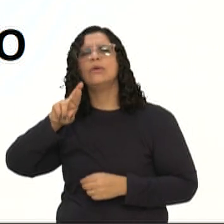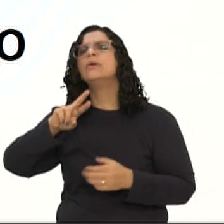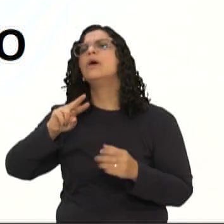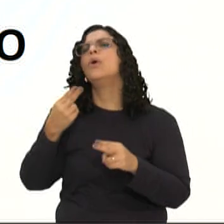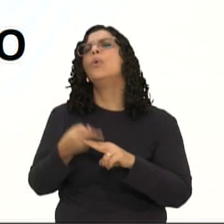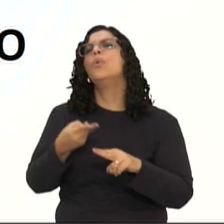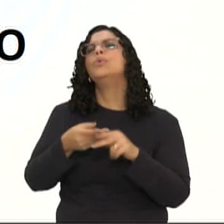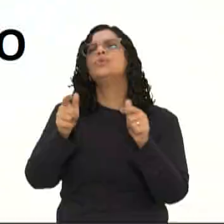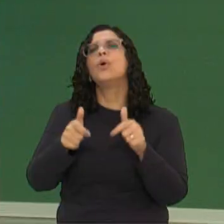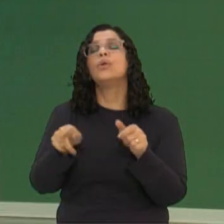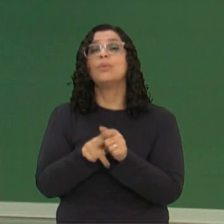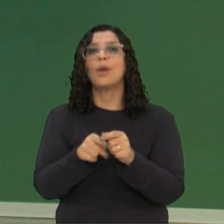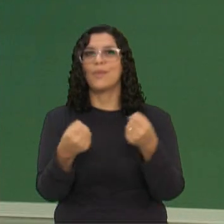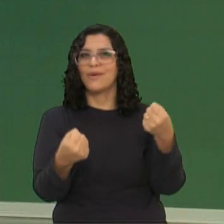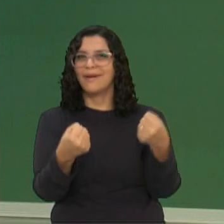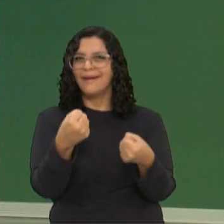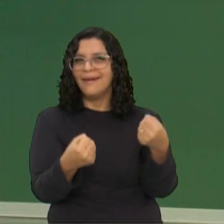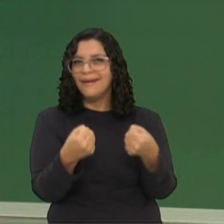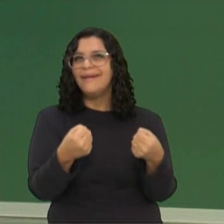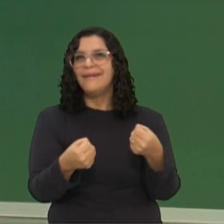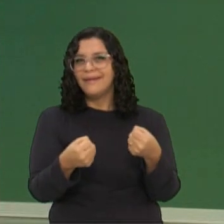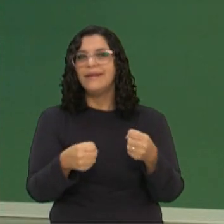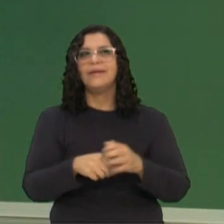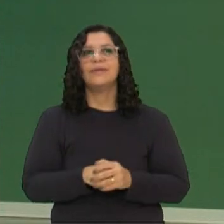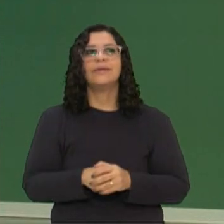em carros, né,